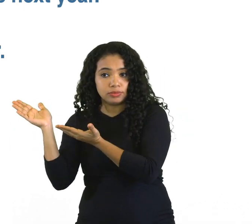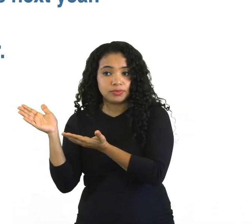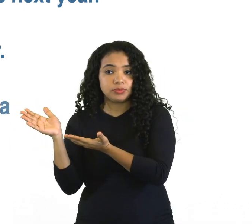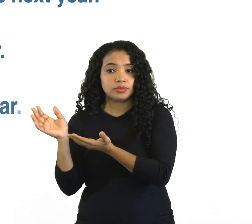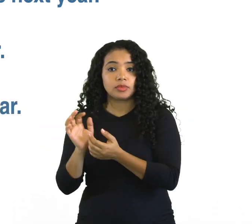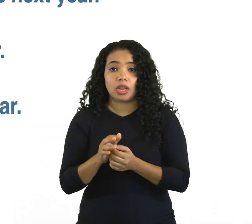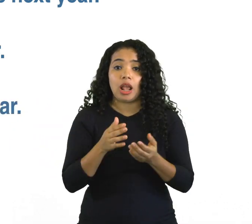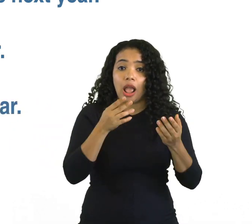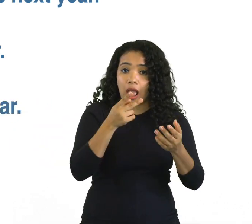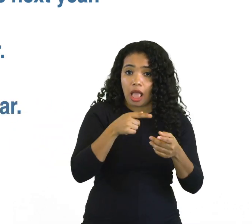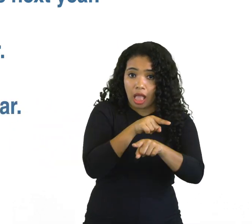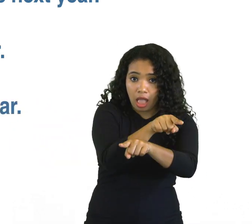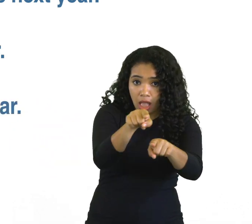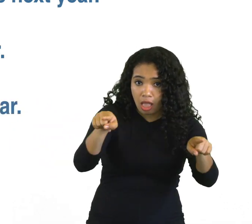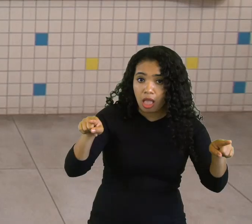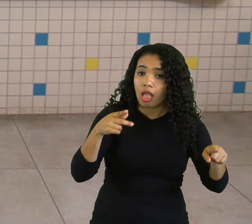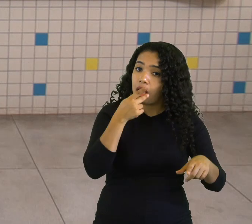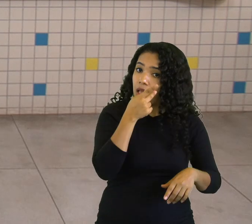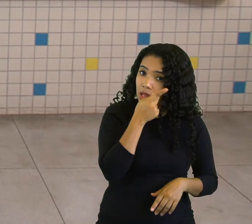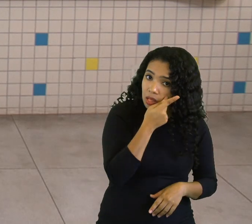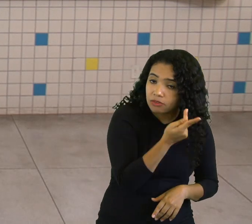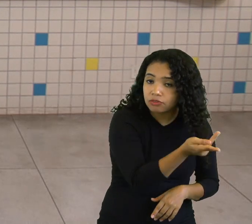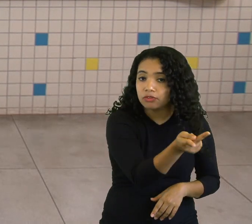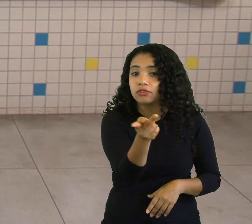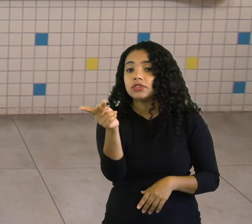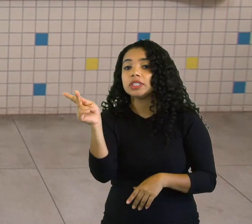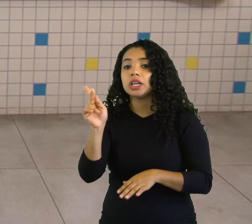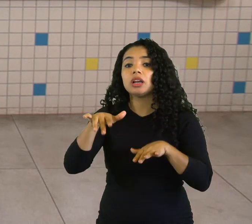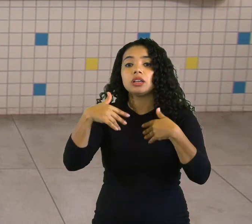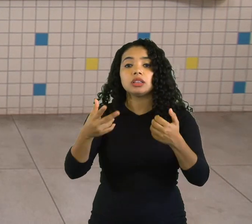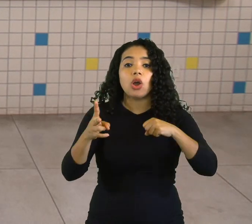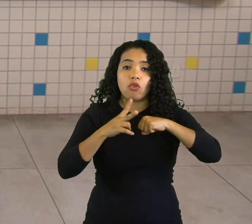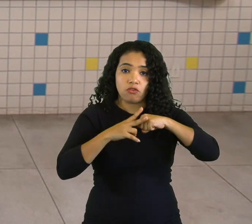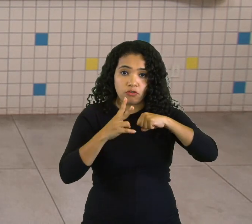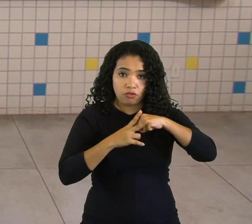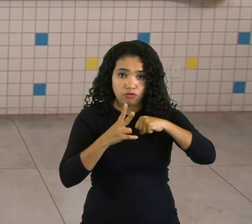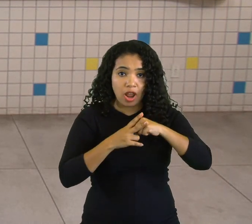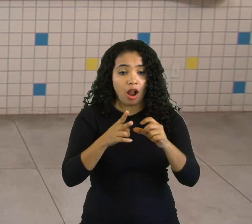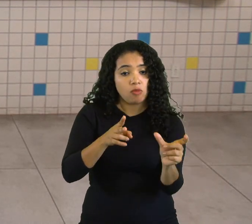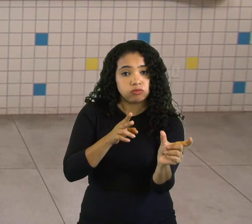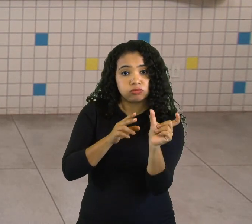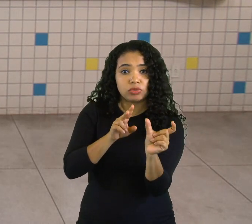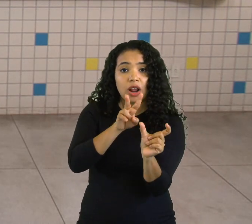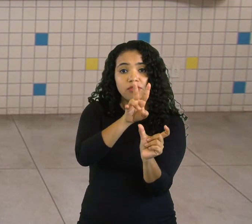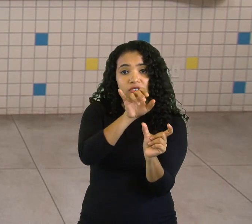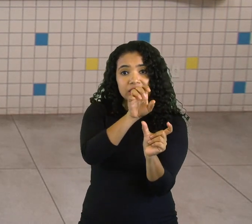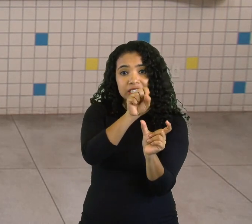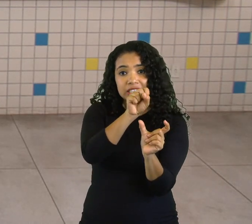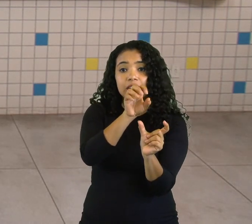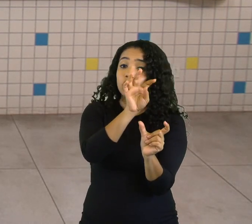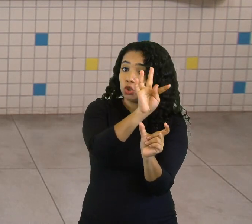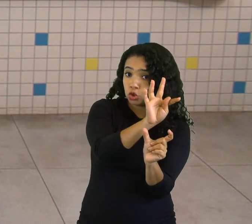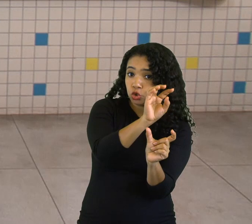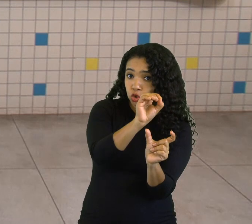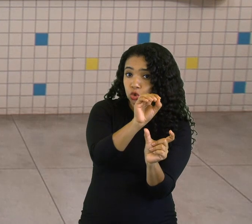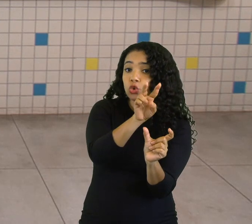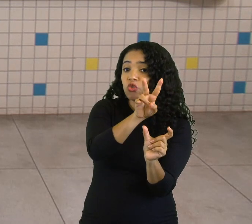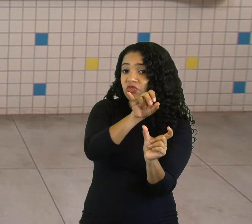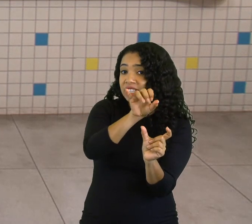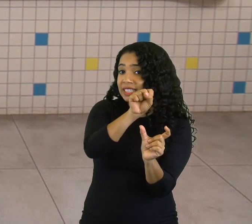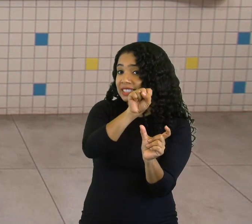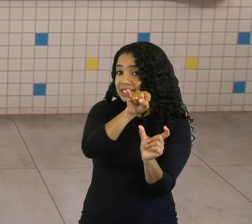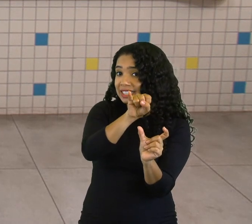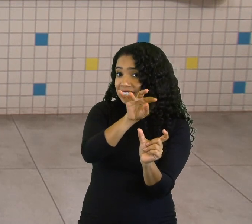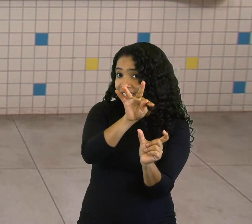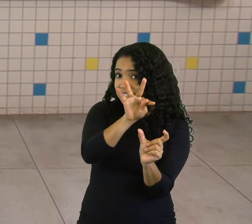Eles visitarão, tá? Então, o verbo visitar, to visit, a gente pode